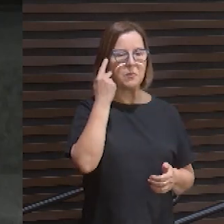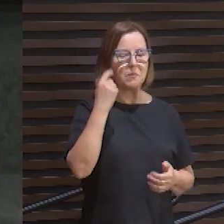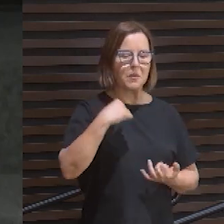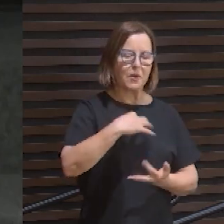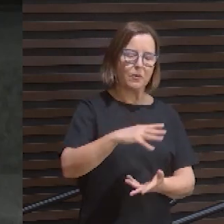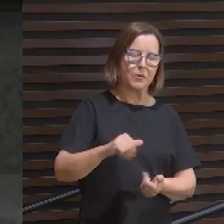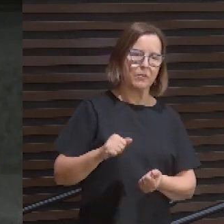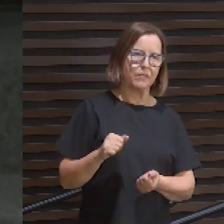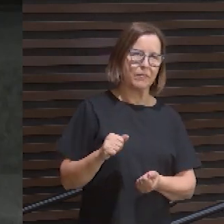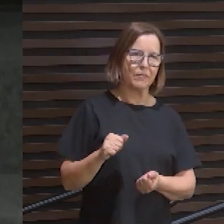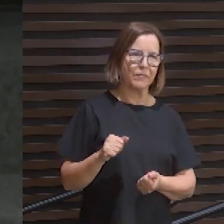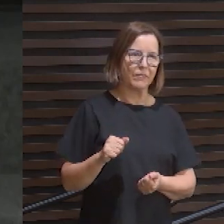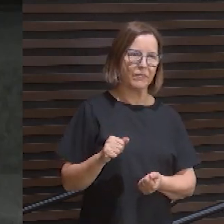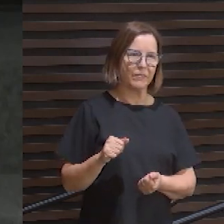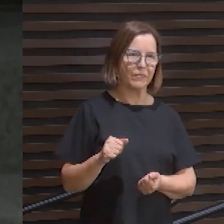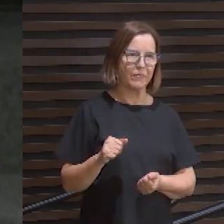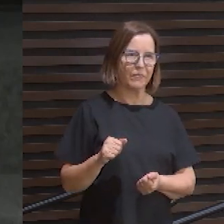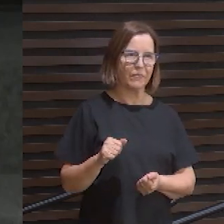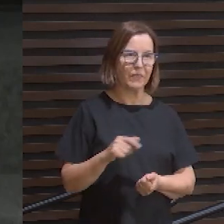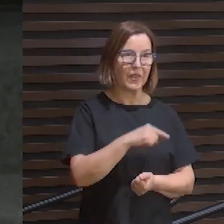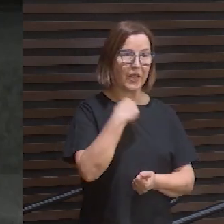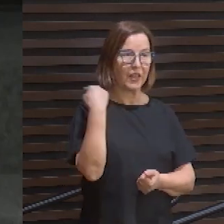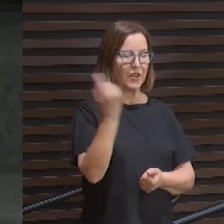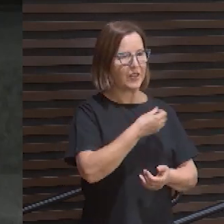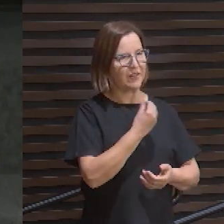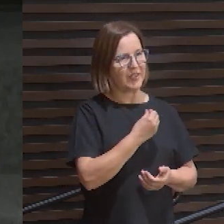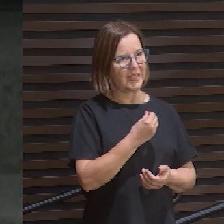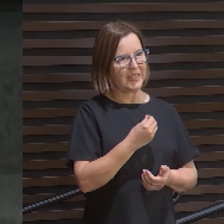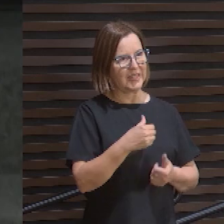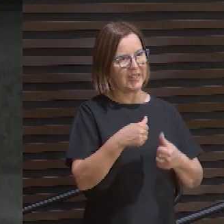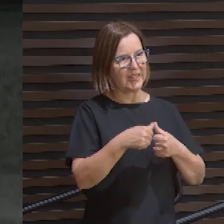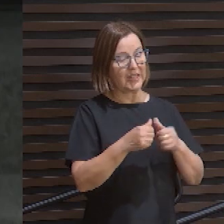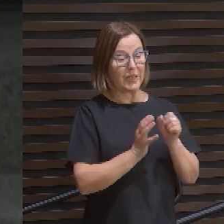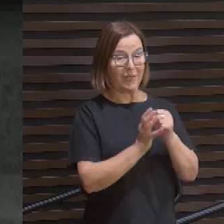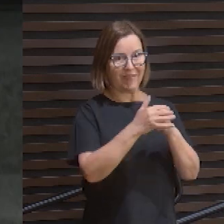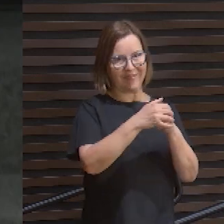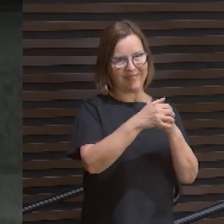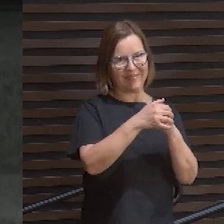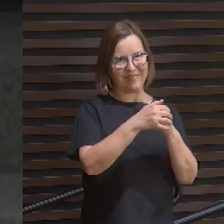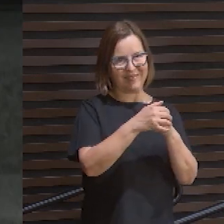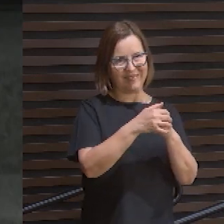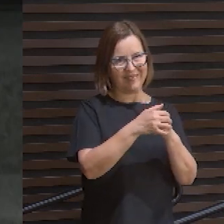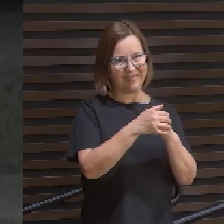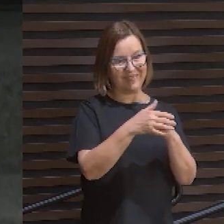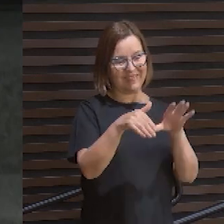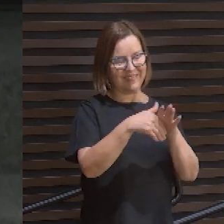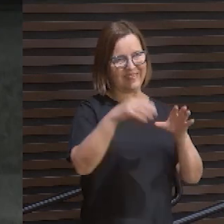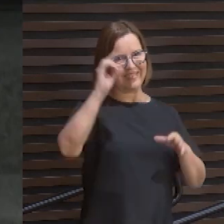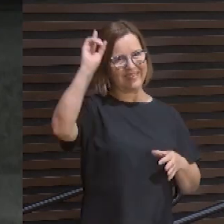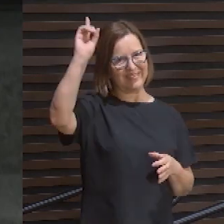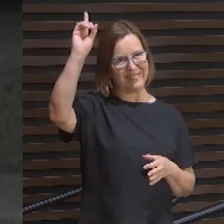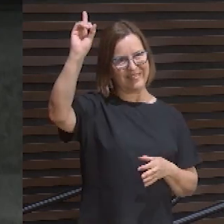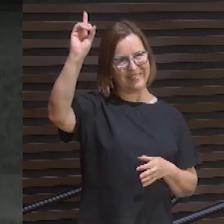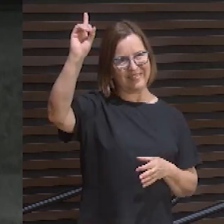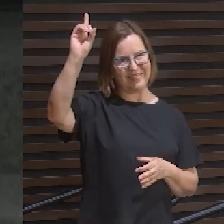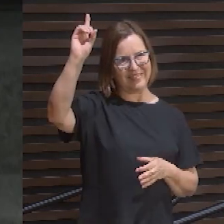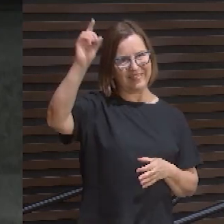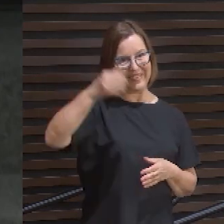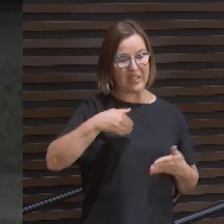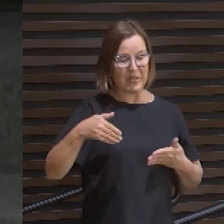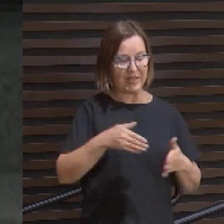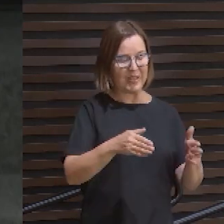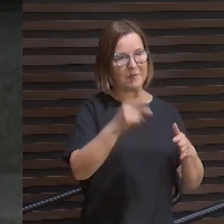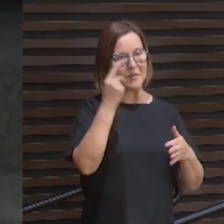mundo. E nossa vida está oculta em Deus. O caminho